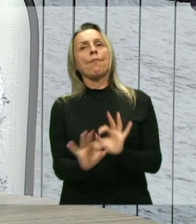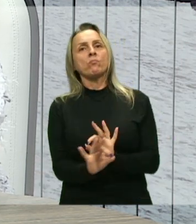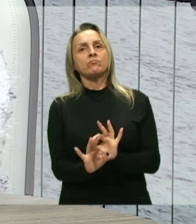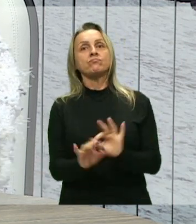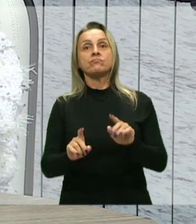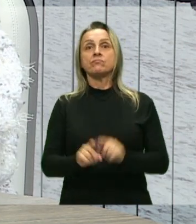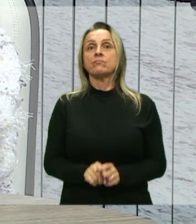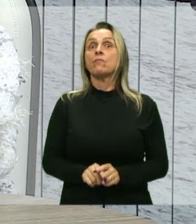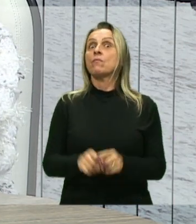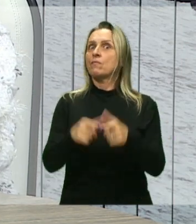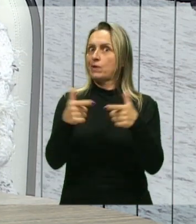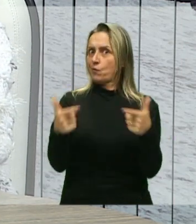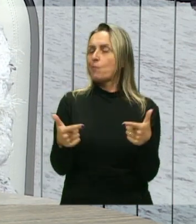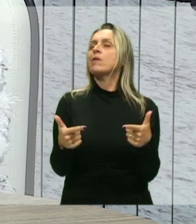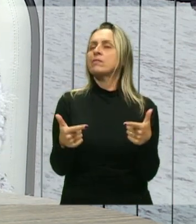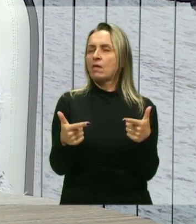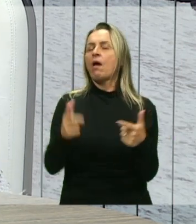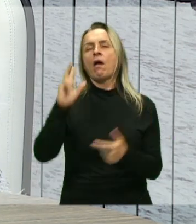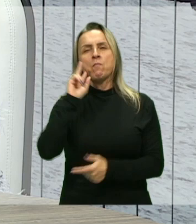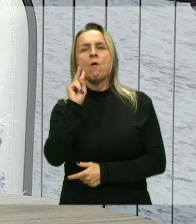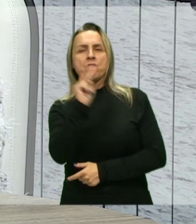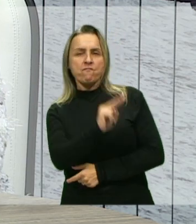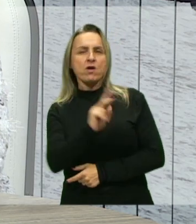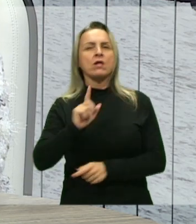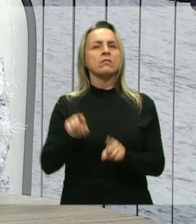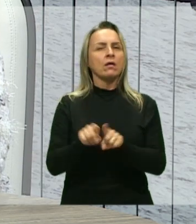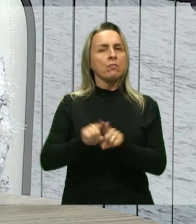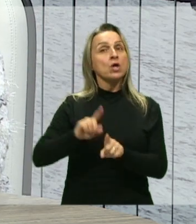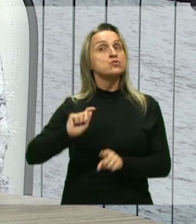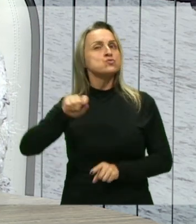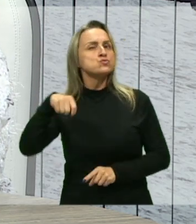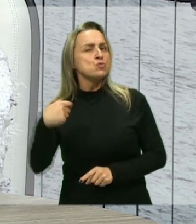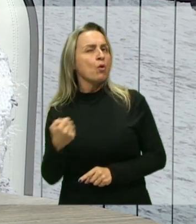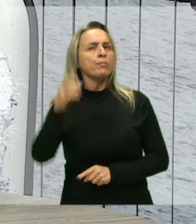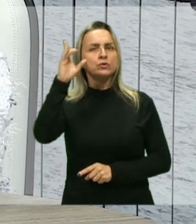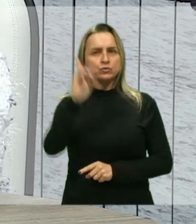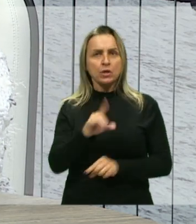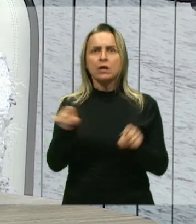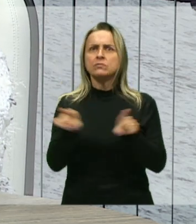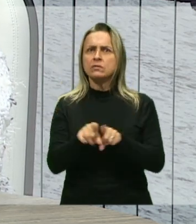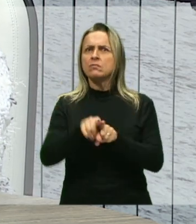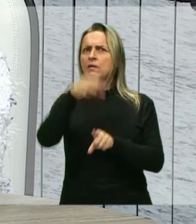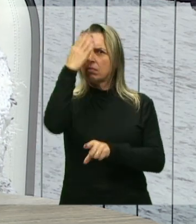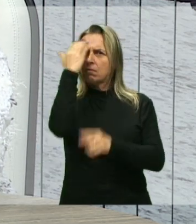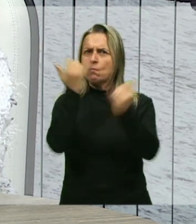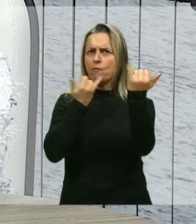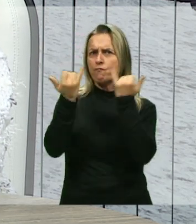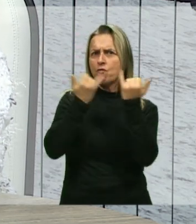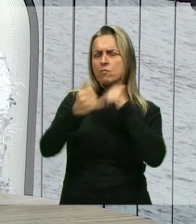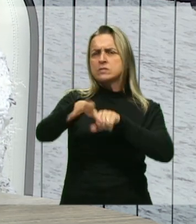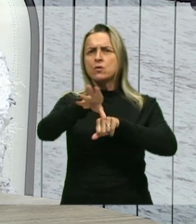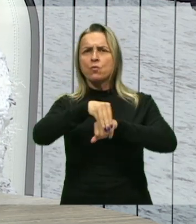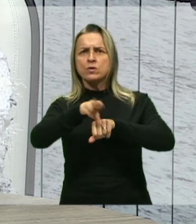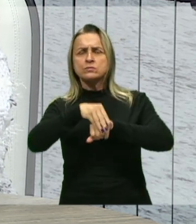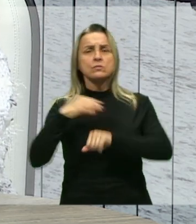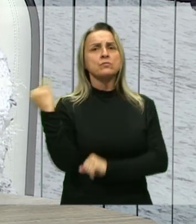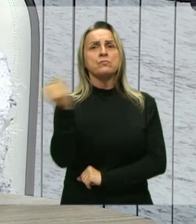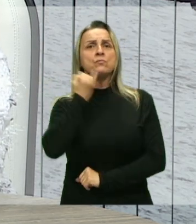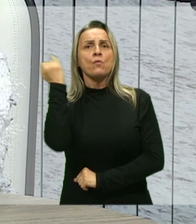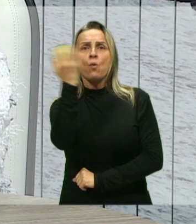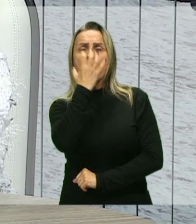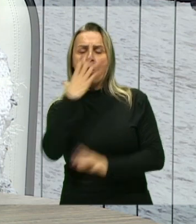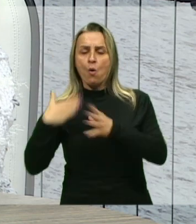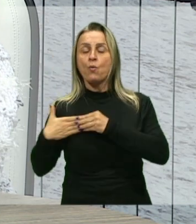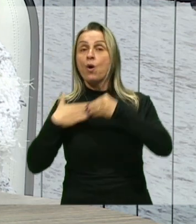aumentar a divulgação desses direitos e também trazer um pouco de conhecimento sobre a importância do cão-guia na vida das pessoas com